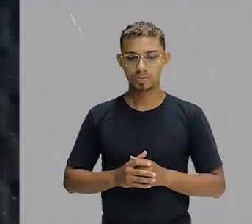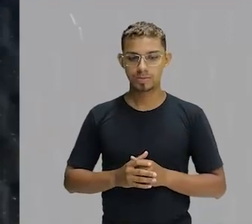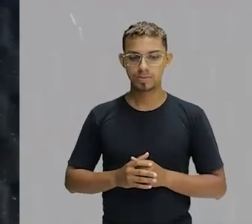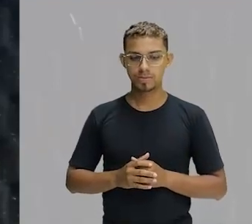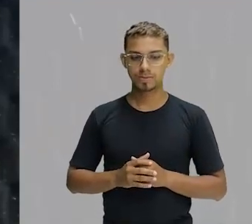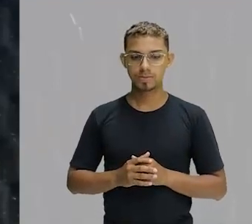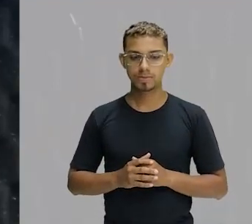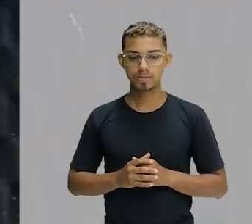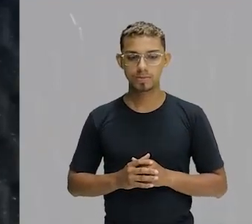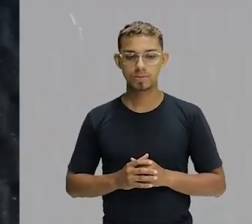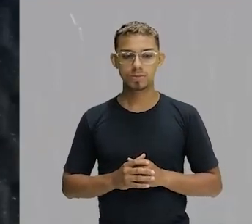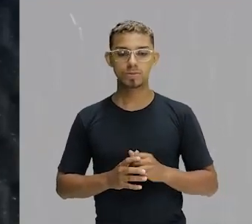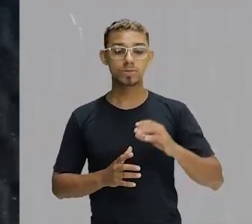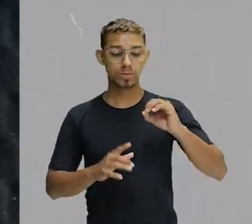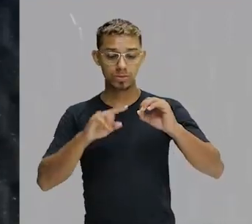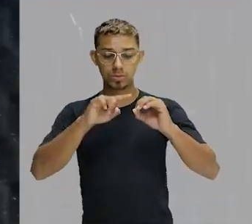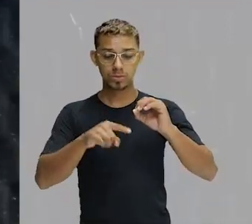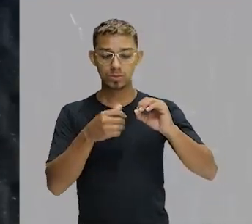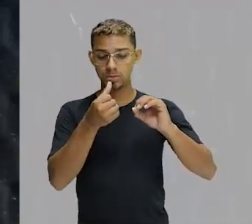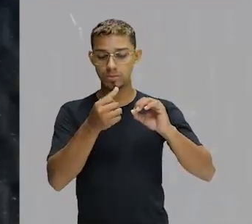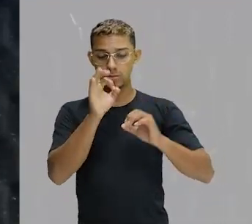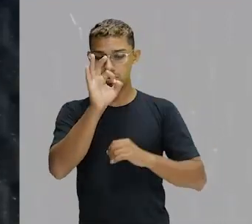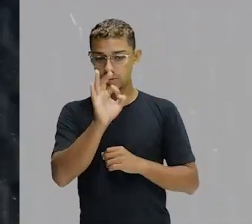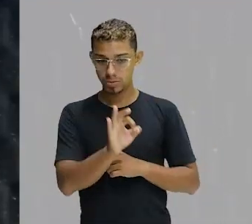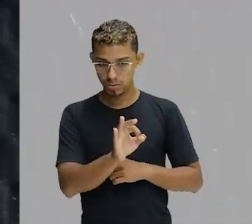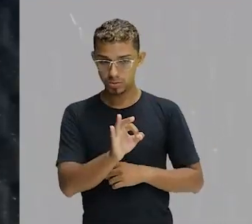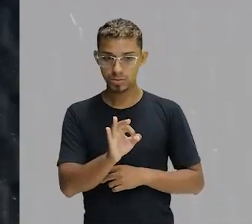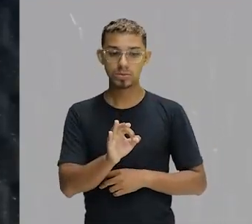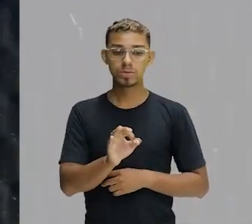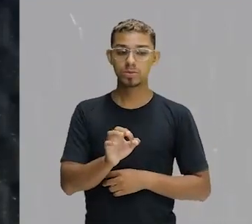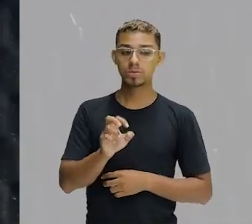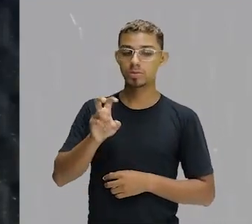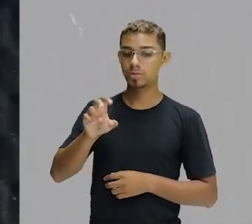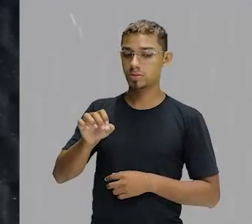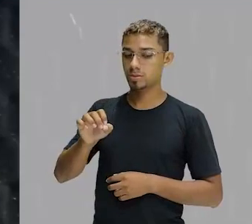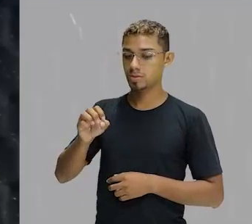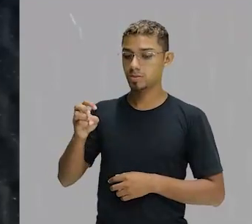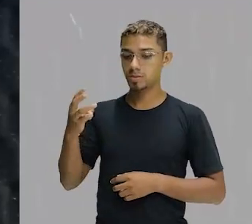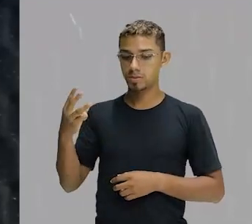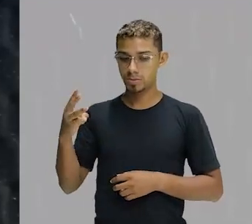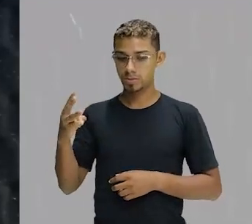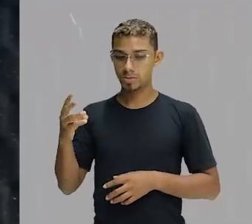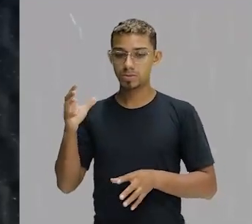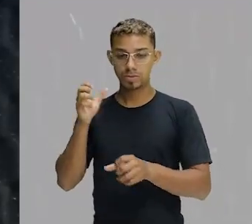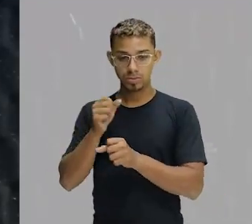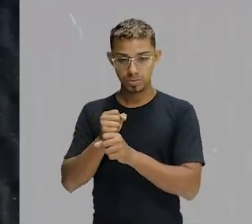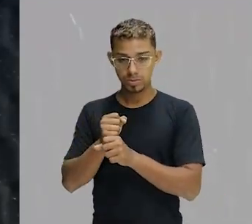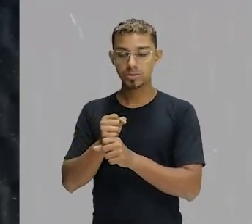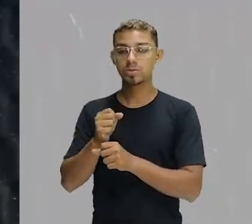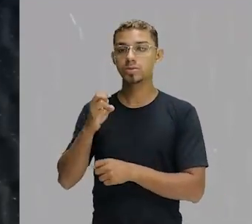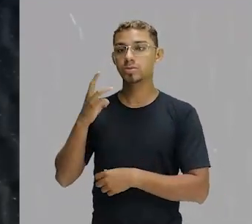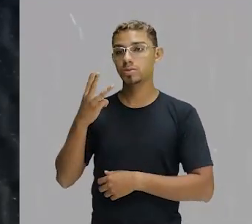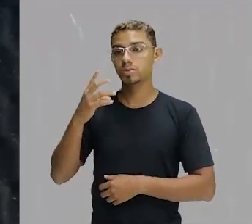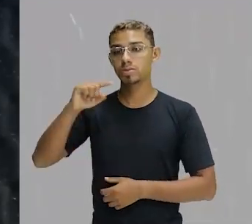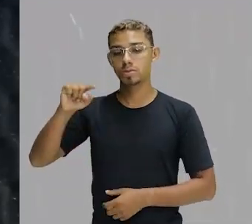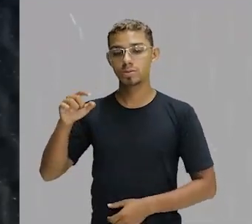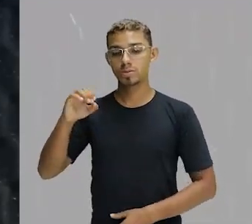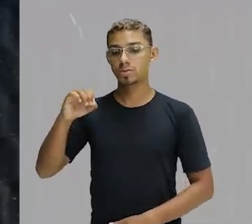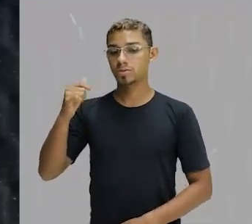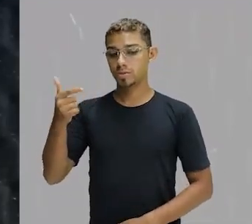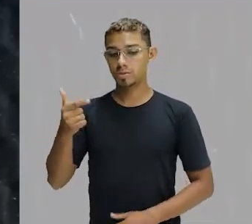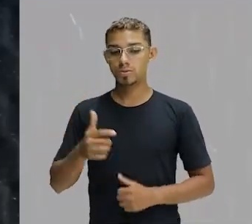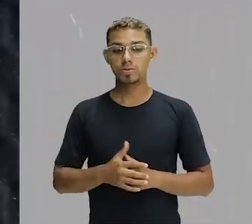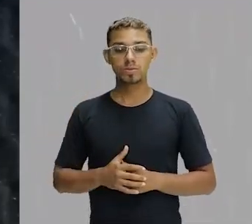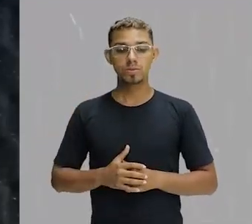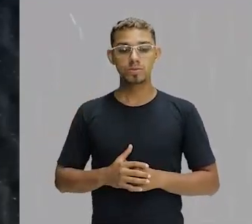nós, 0,6% de R$ 503 corresponde a R$ 3,02. E agora eu